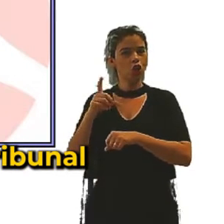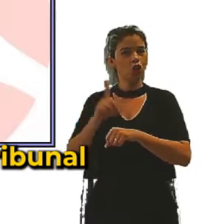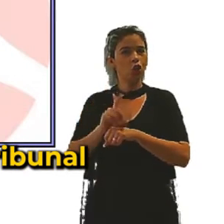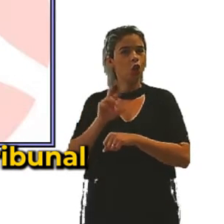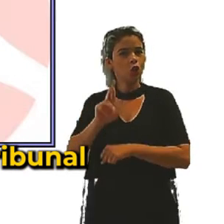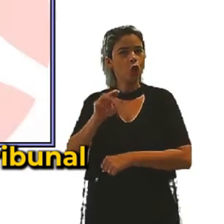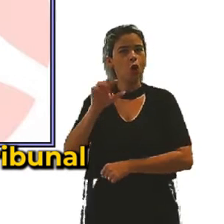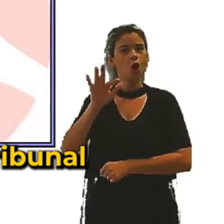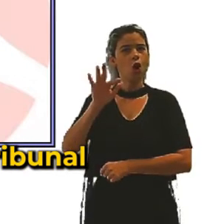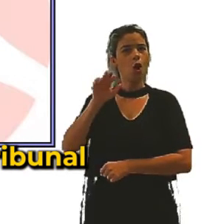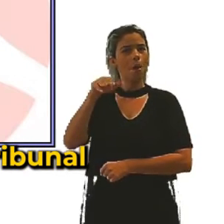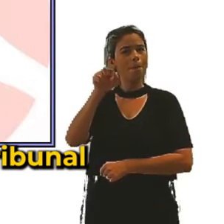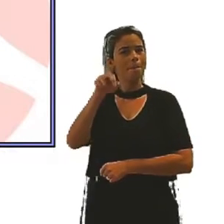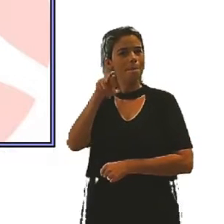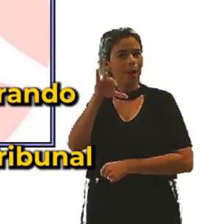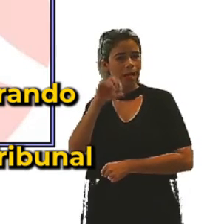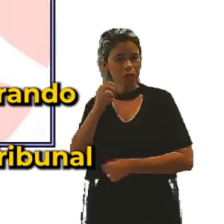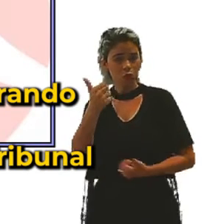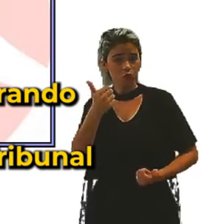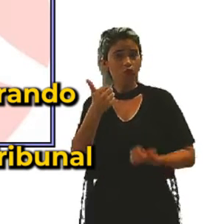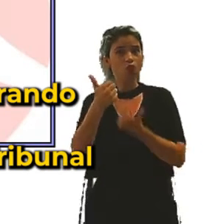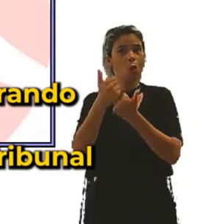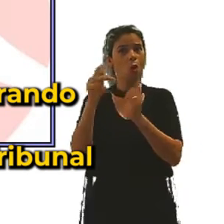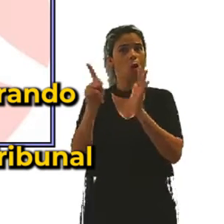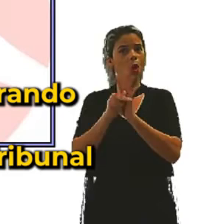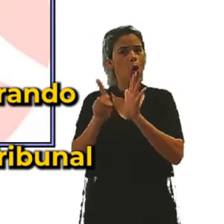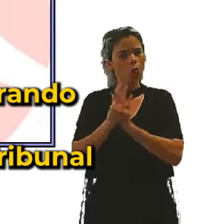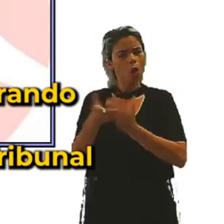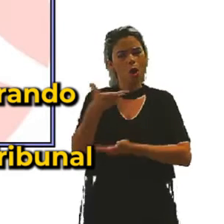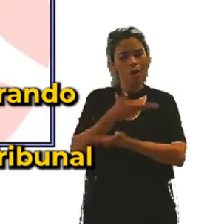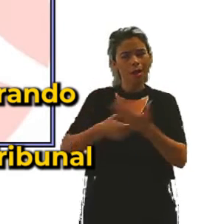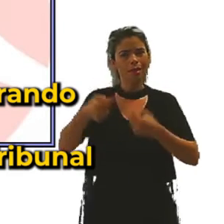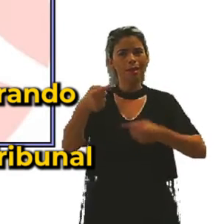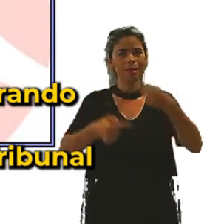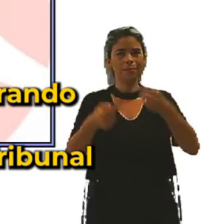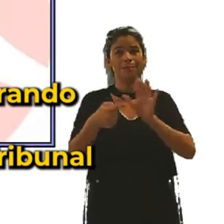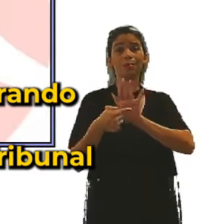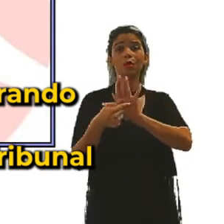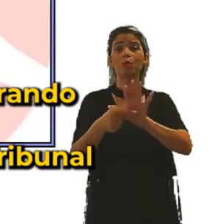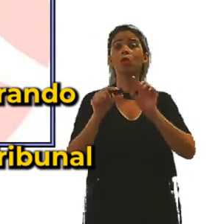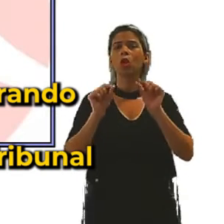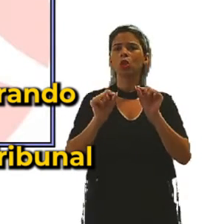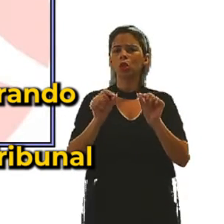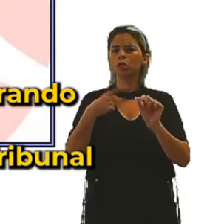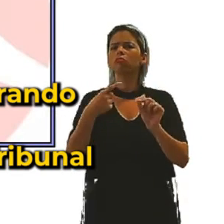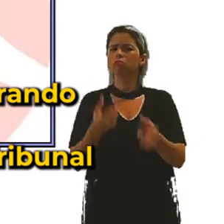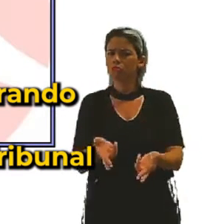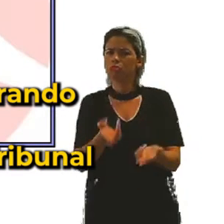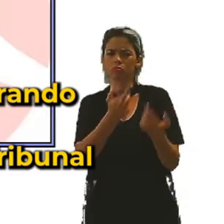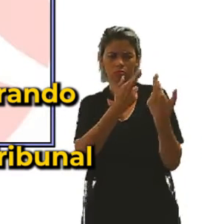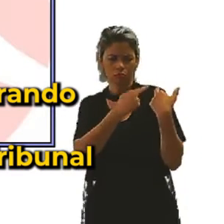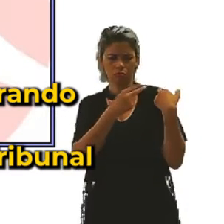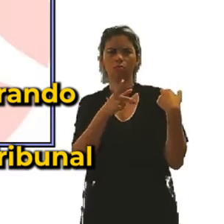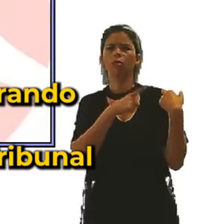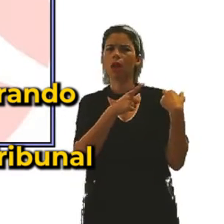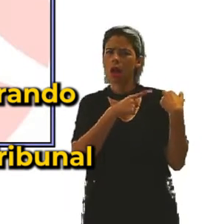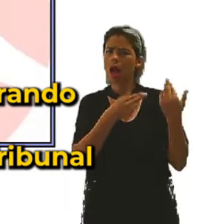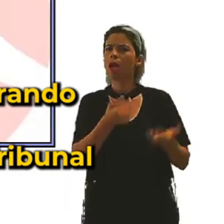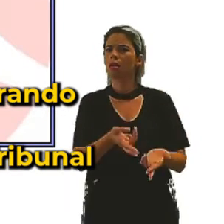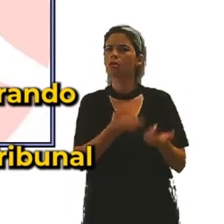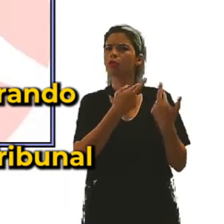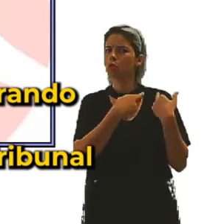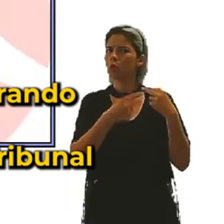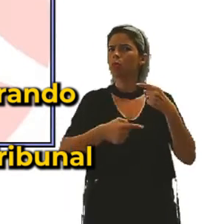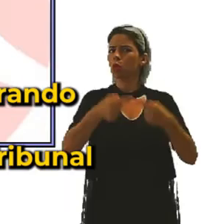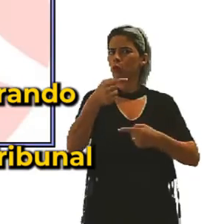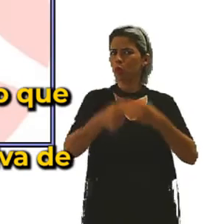da presidência desse Tribunal de Justiça, pela mediação desses debates, aqui mostrando o comprometimento e o compromisso político e